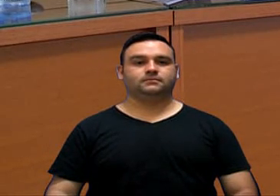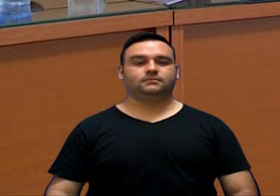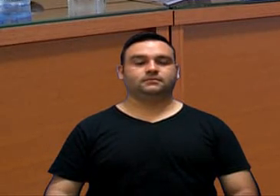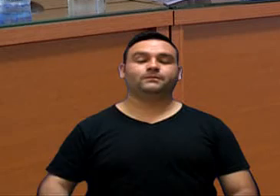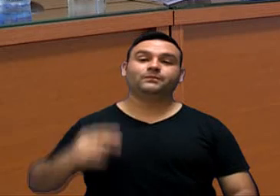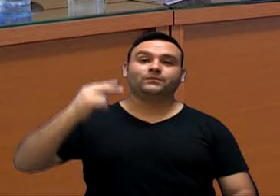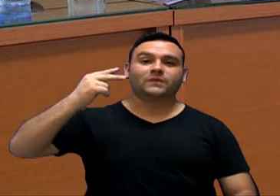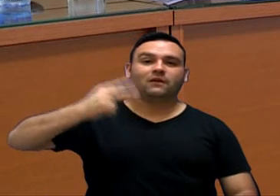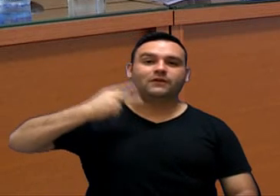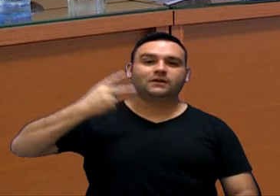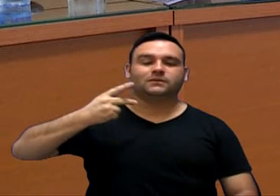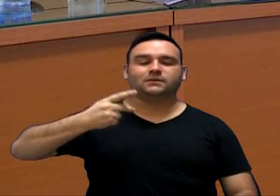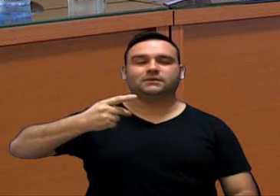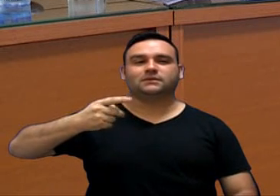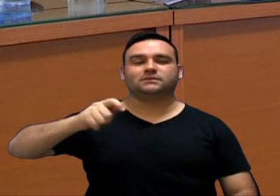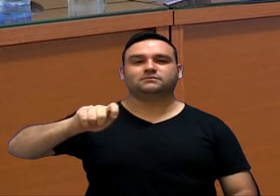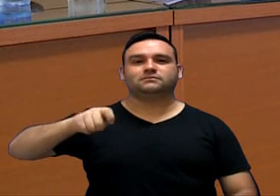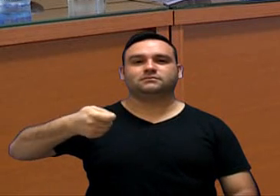Vereador